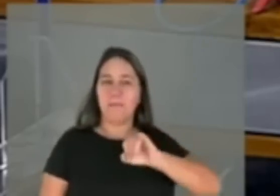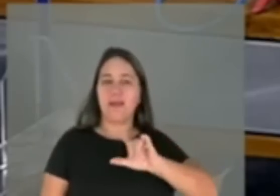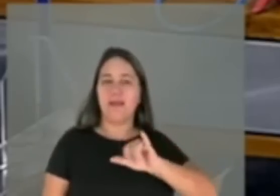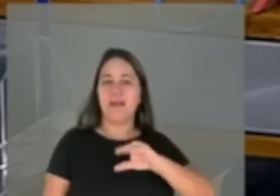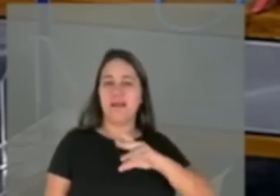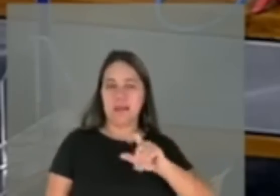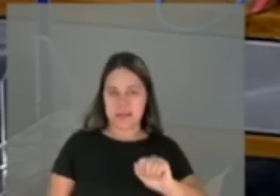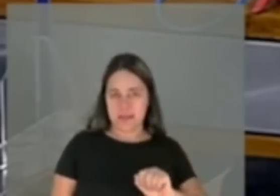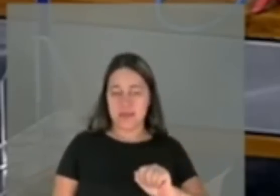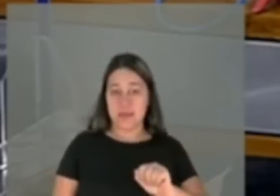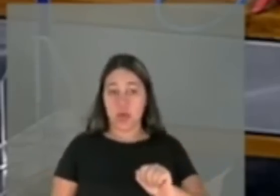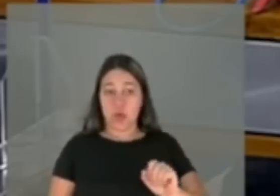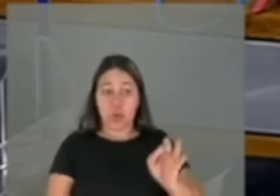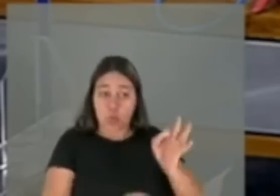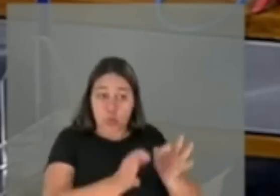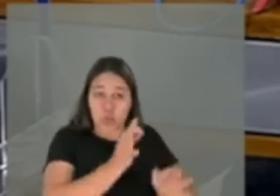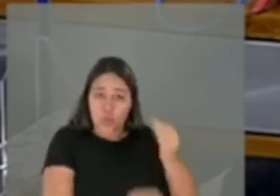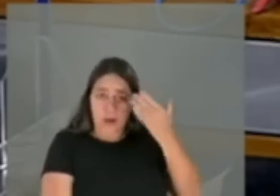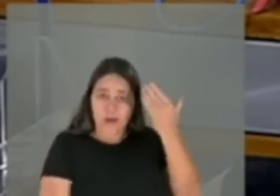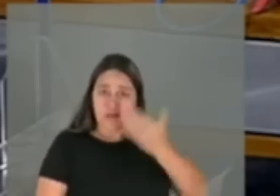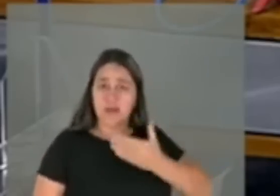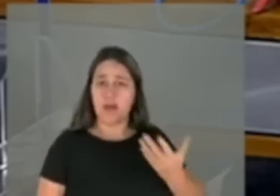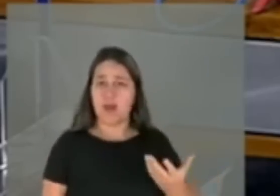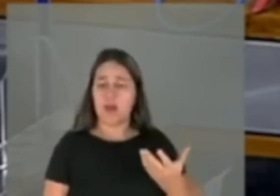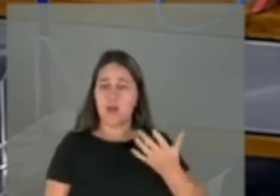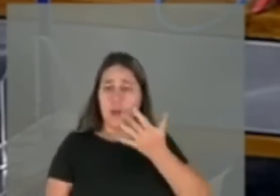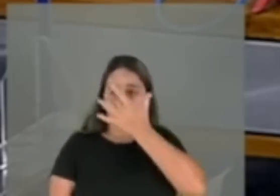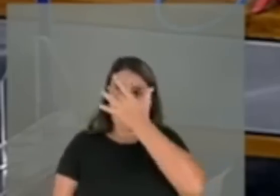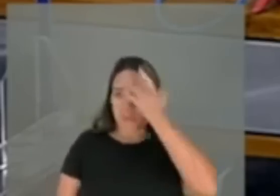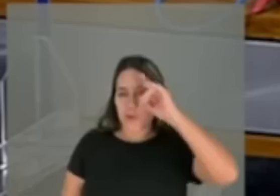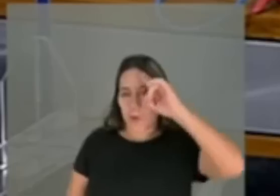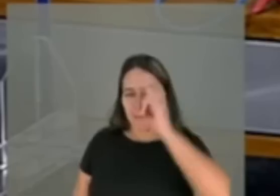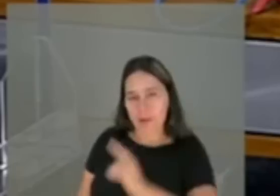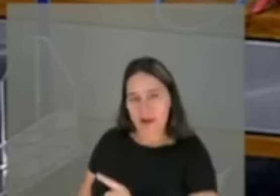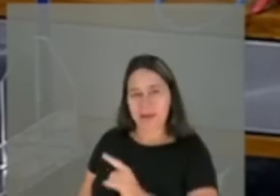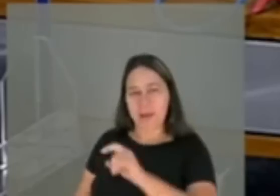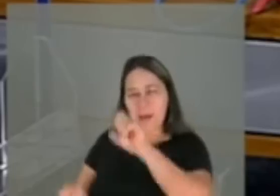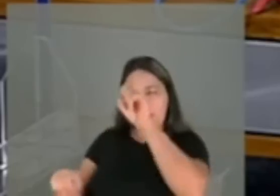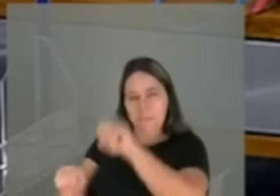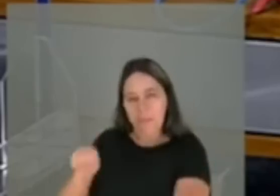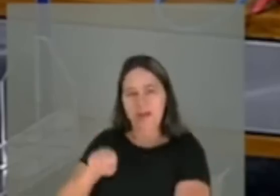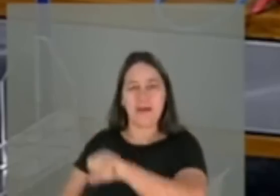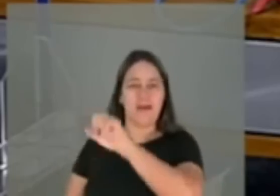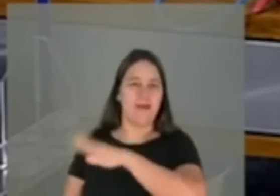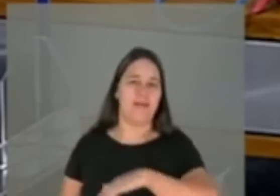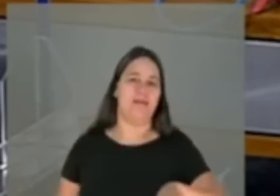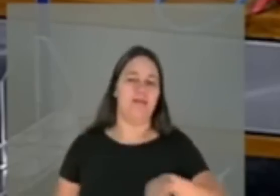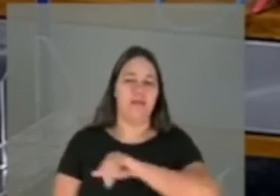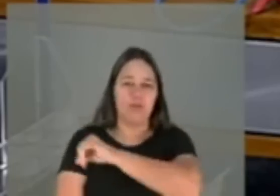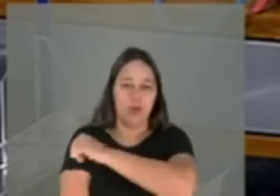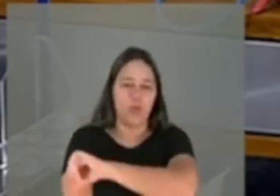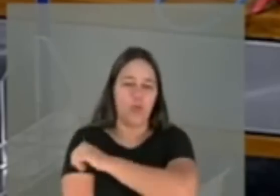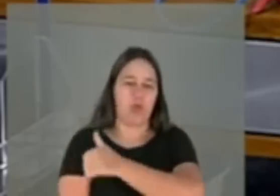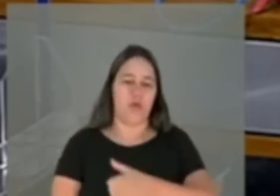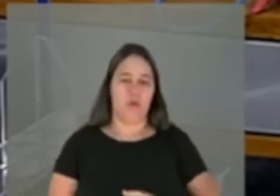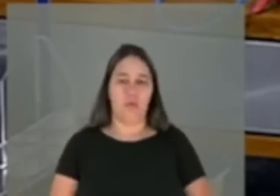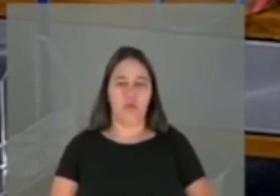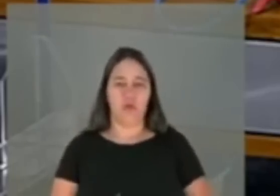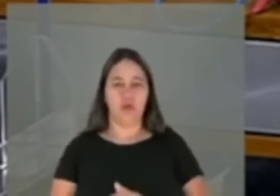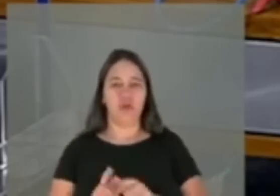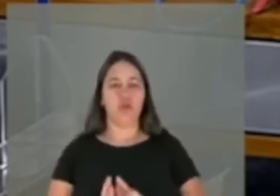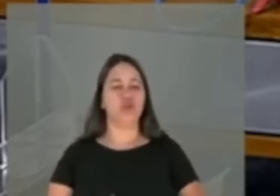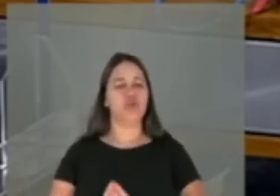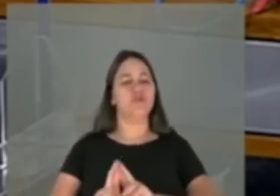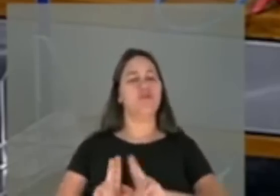com essa variedade de vida os mandantes de assassinato de criança lá no Rio ao contrário de utilizar